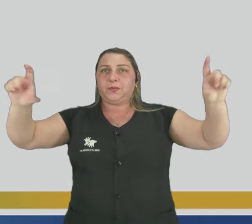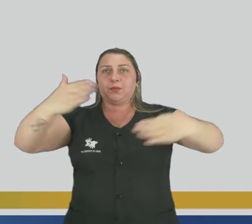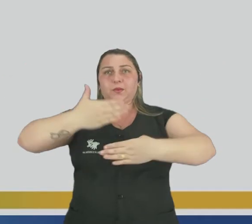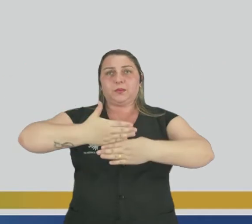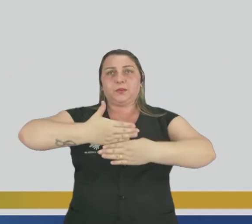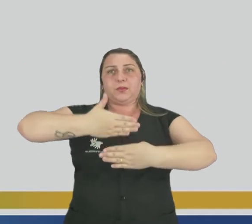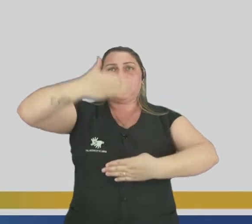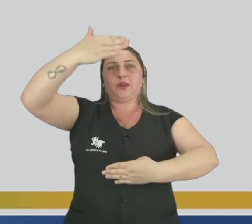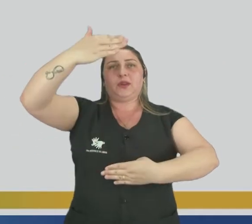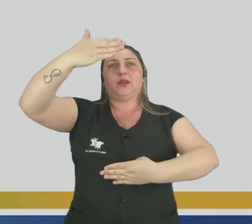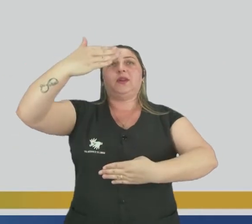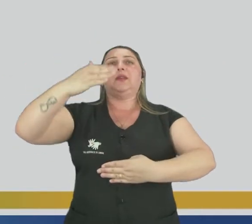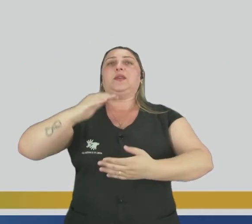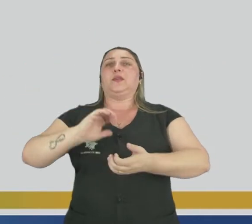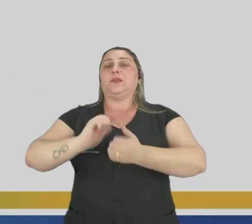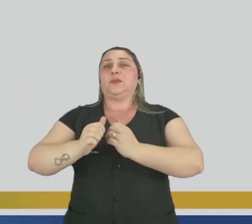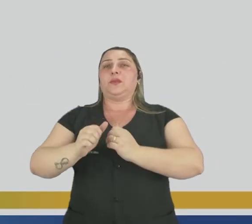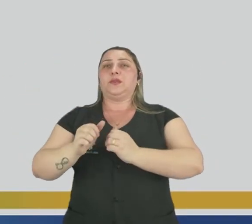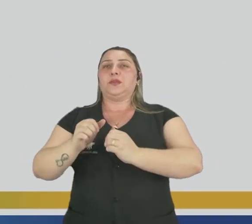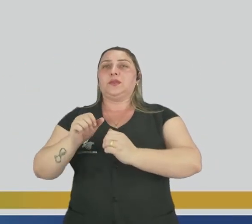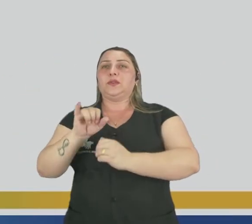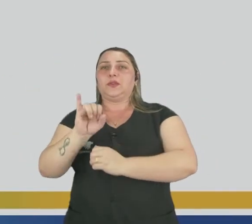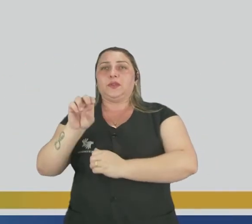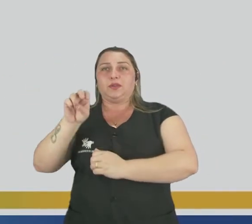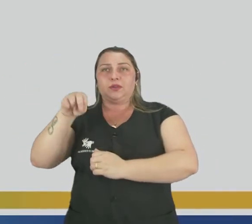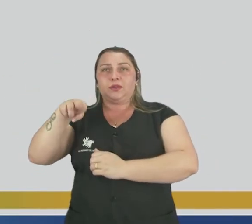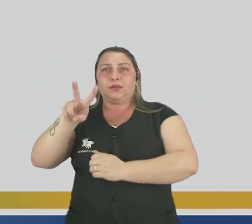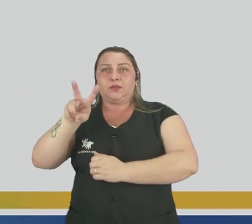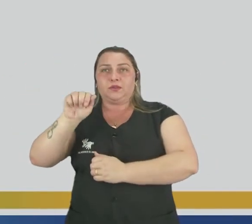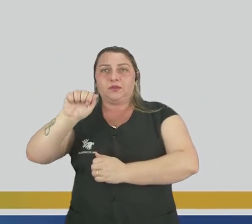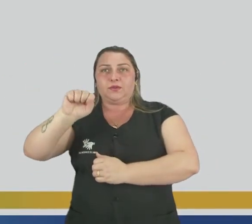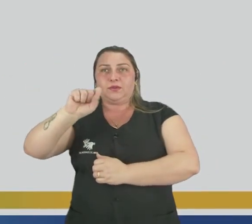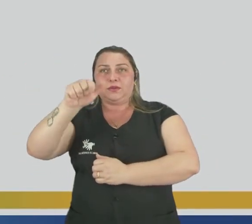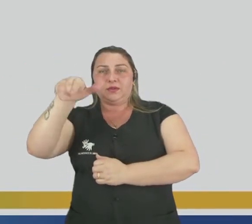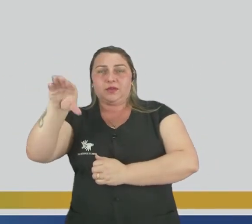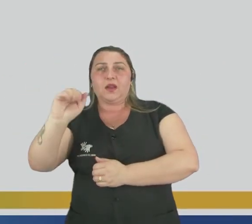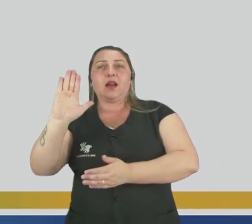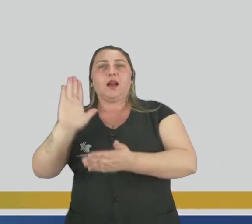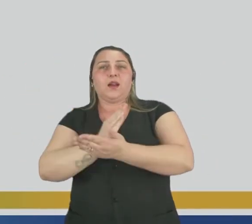parede, né? E os esportes de invasão. Alguma dessas